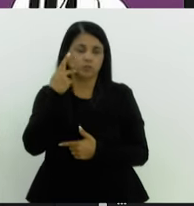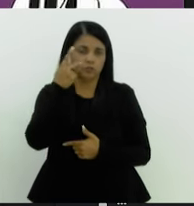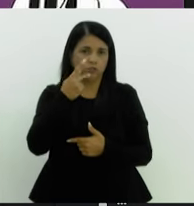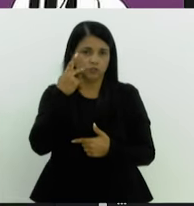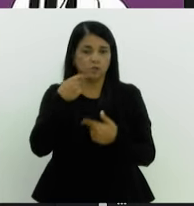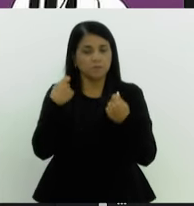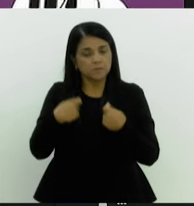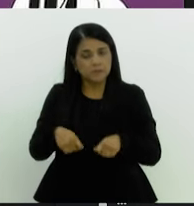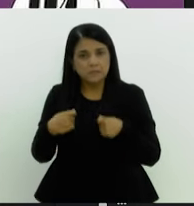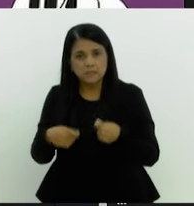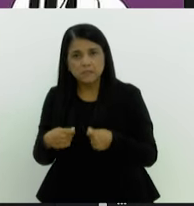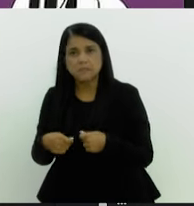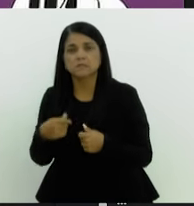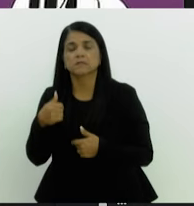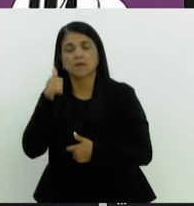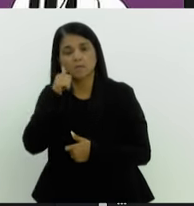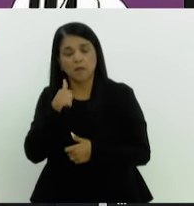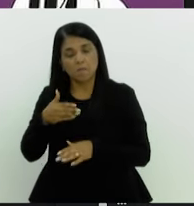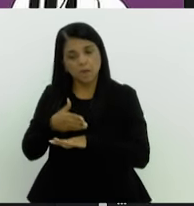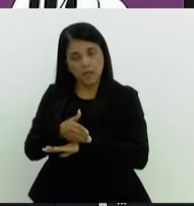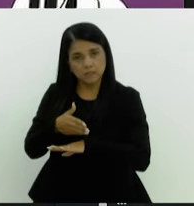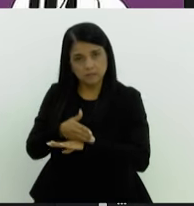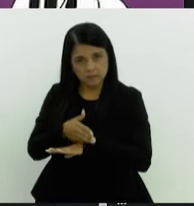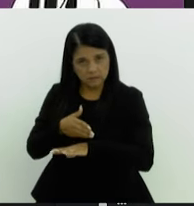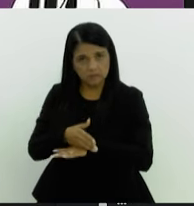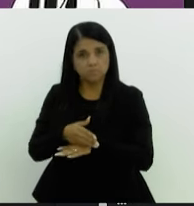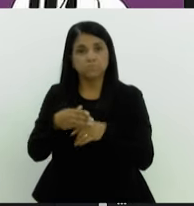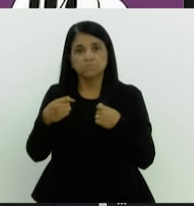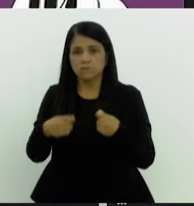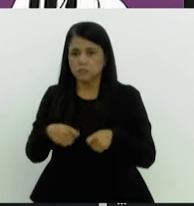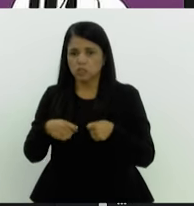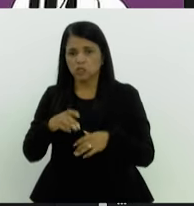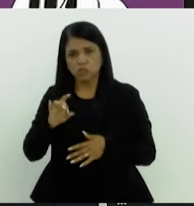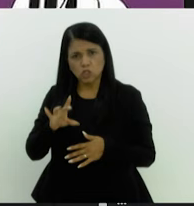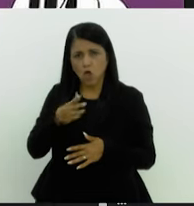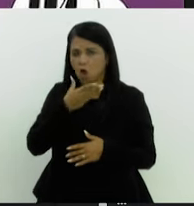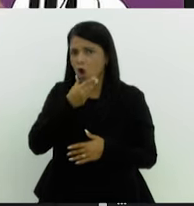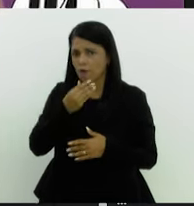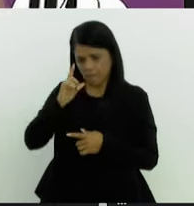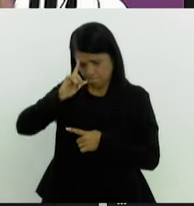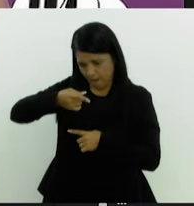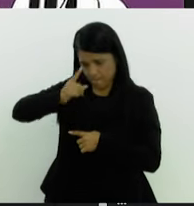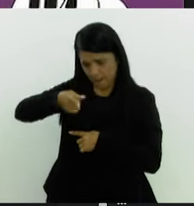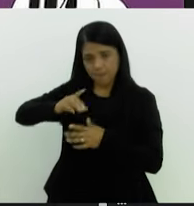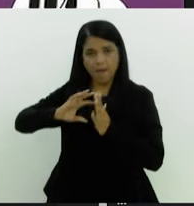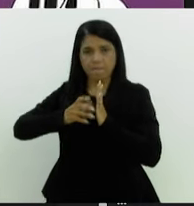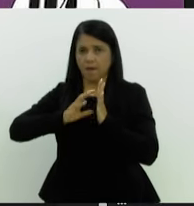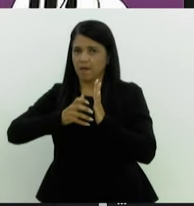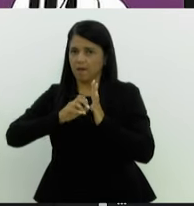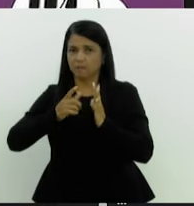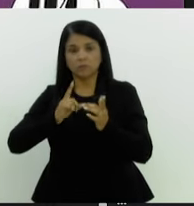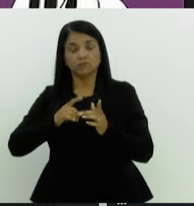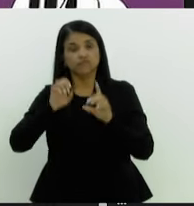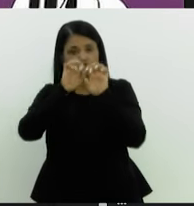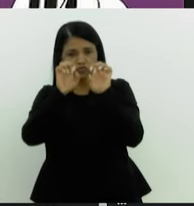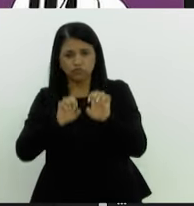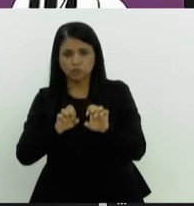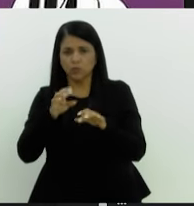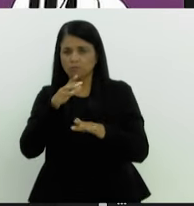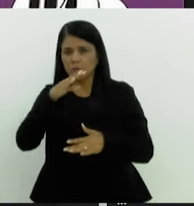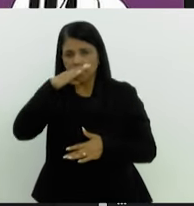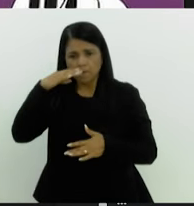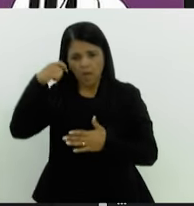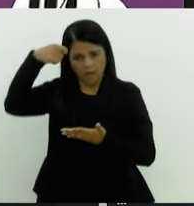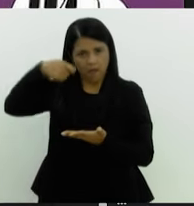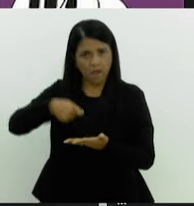a mulher também participe não sejamos apenas partidos comandados por homens que replicam estruturas patriarcais